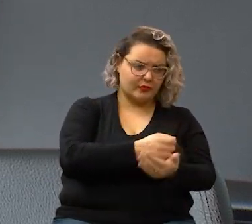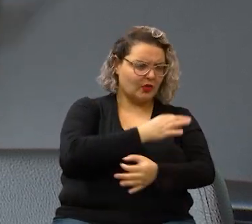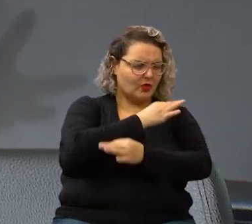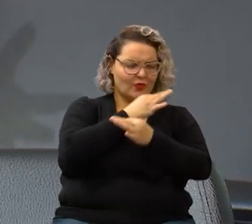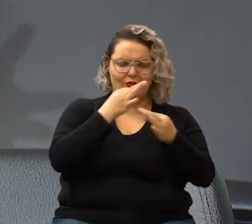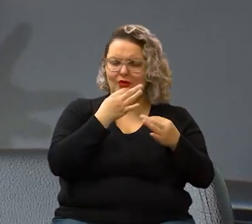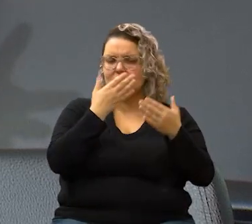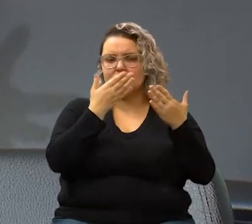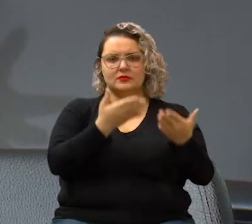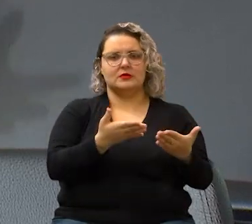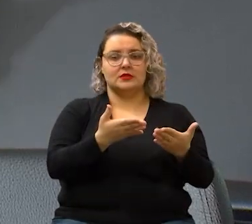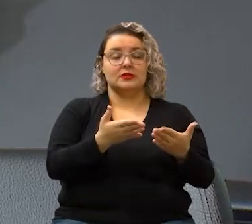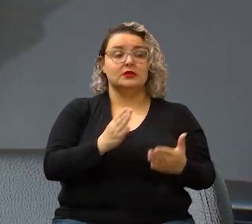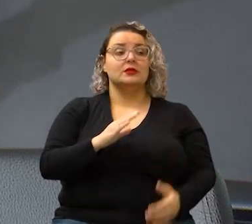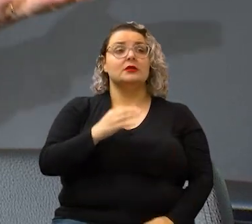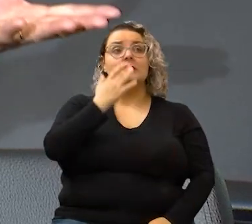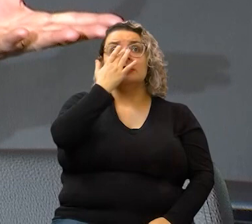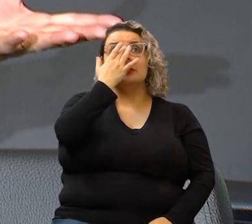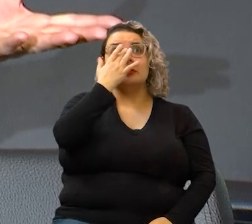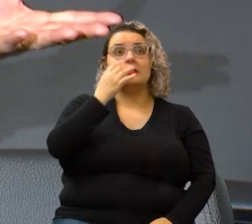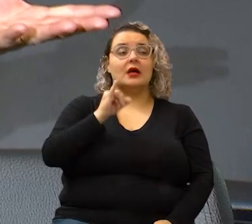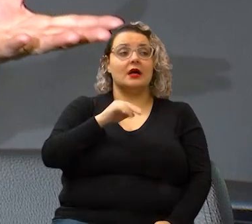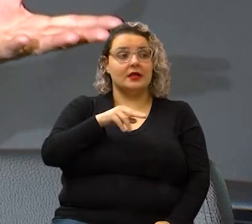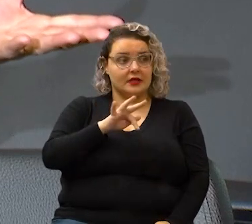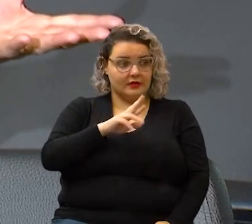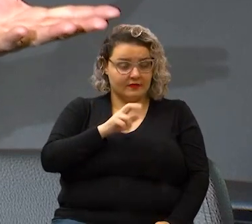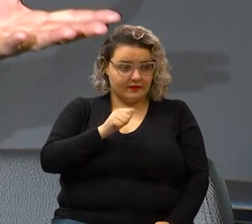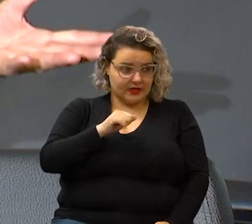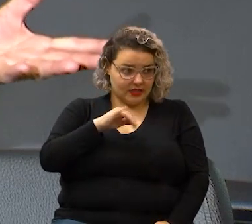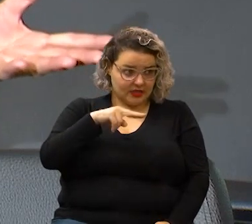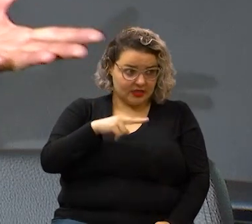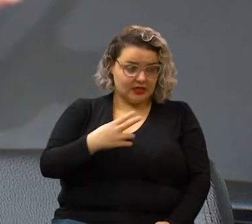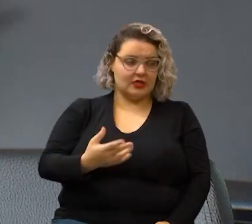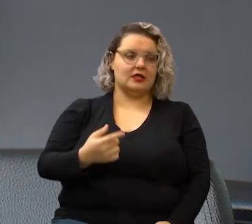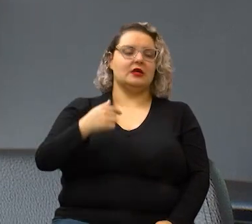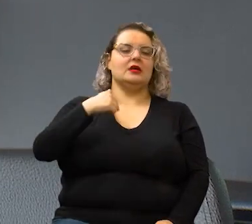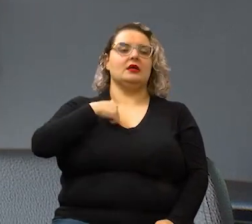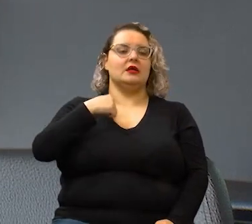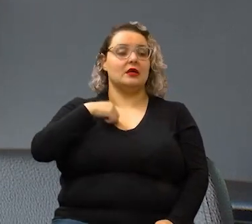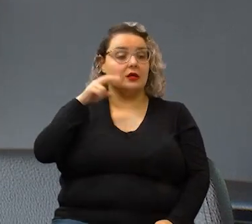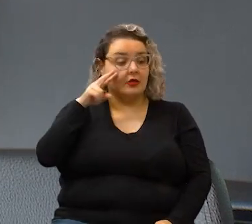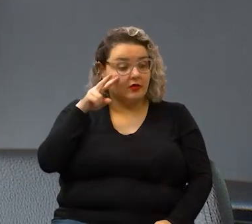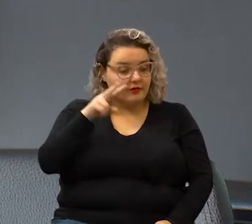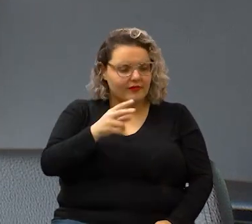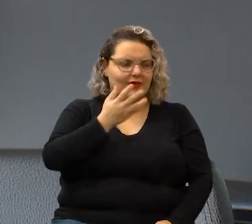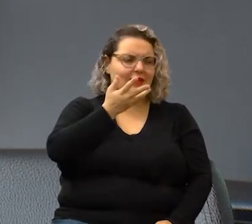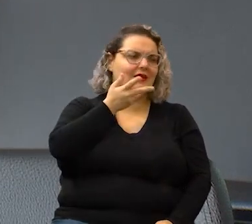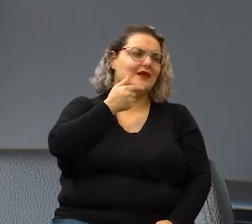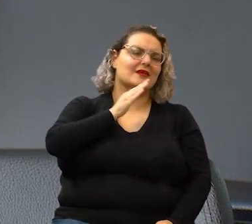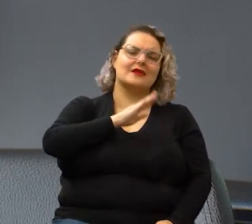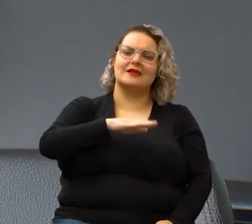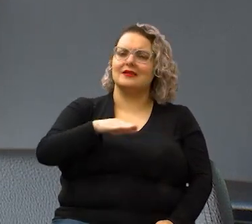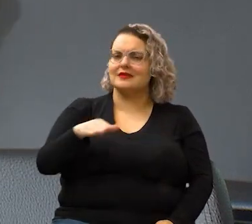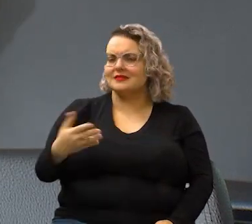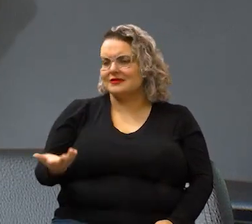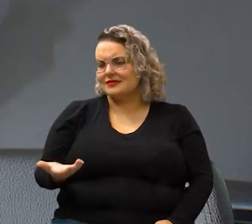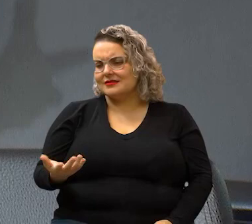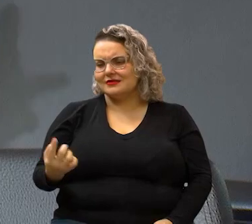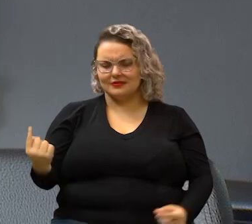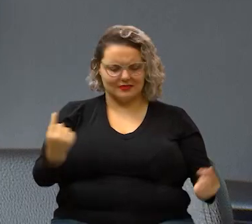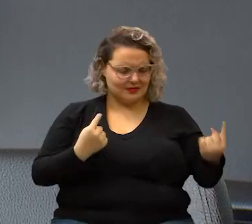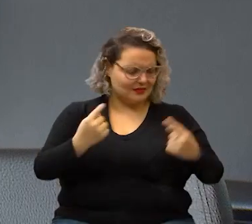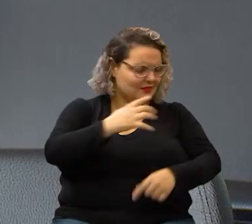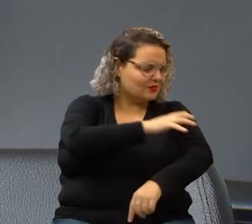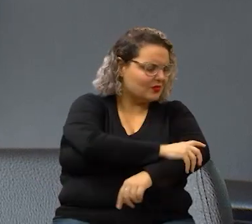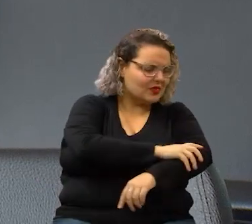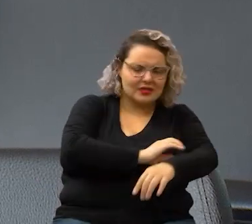destinei ótimo foi para eles. E quanto a Infraim, a Unasec, tive lá, eu vi aquelas crianças